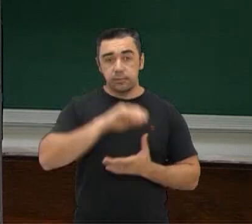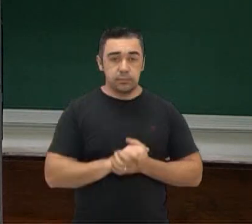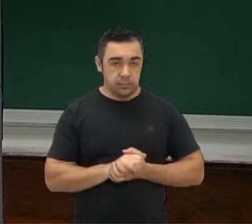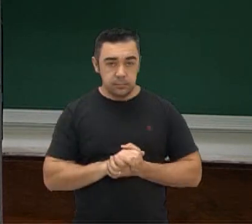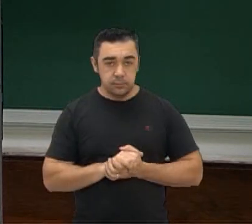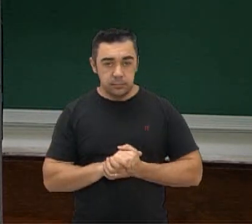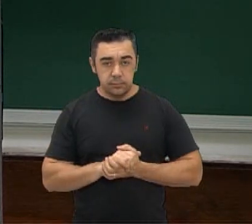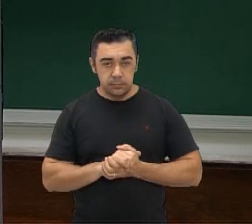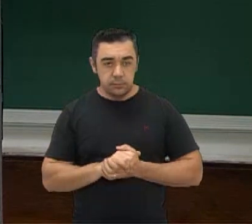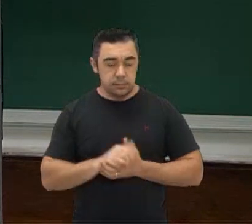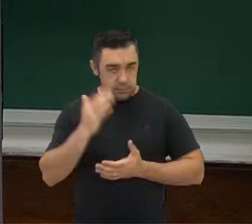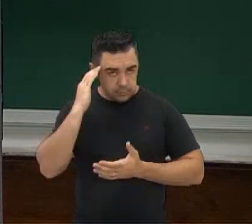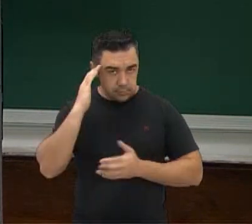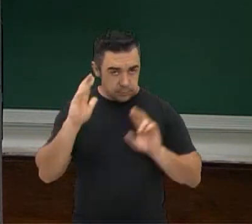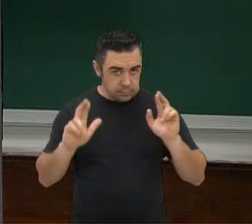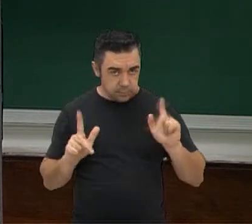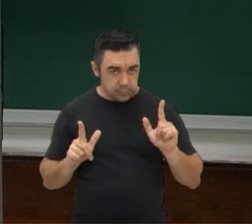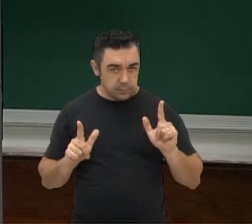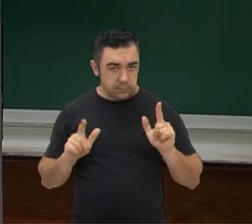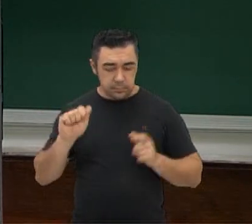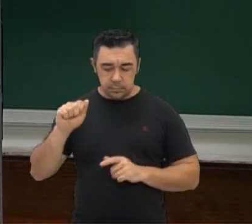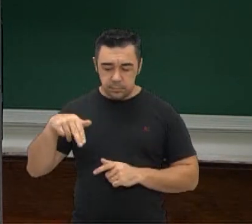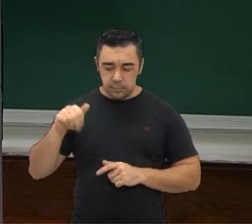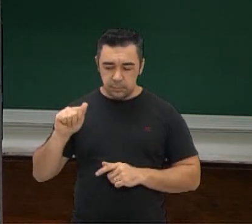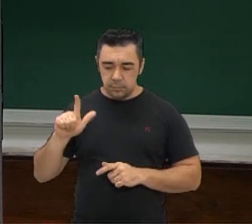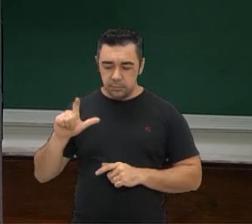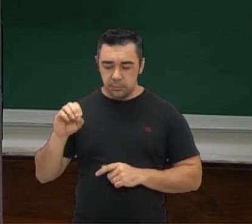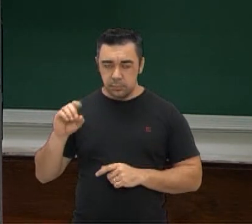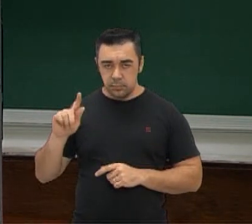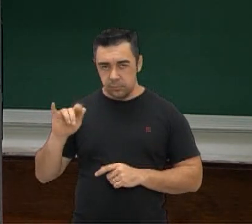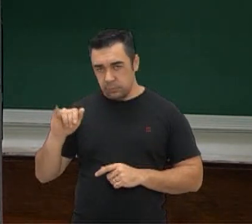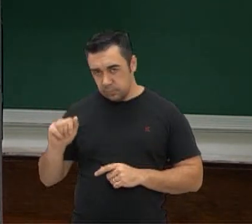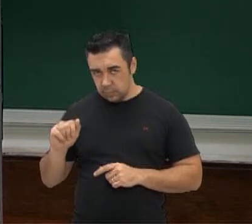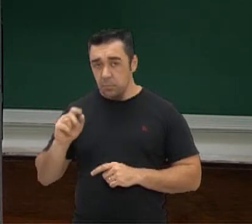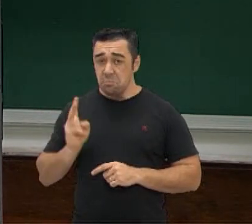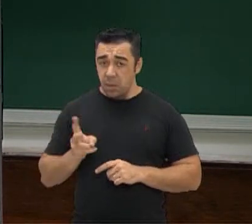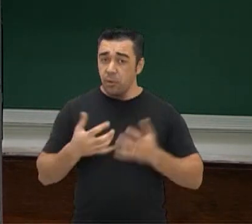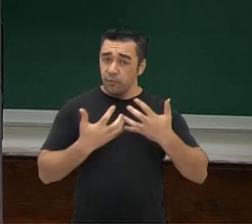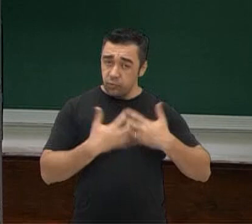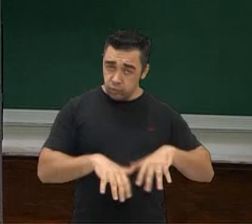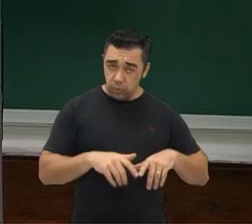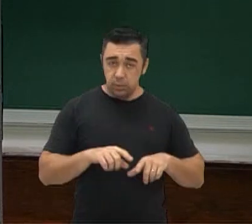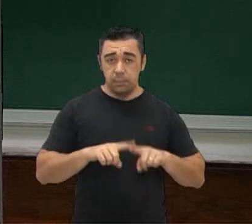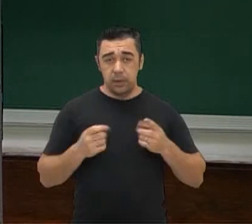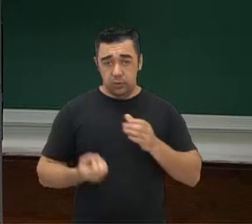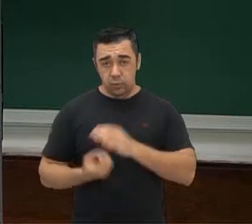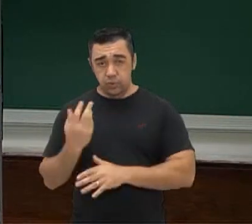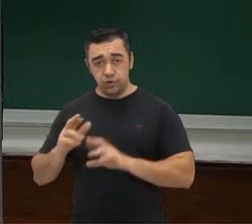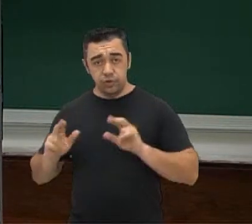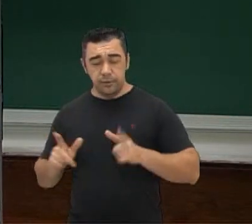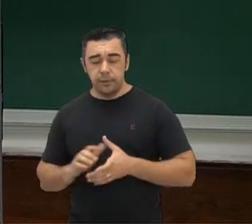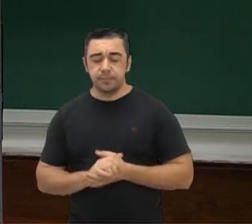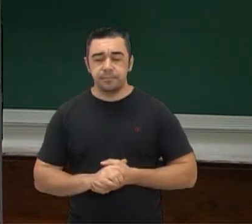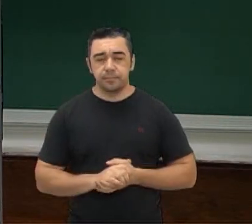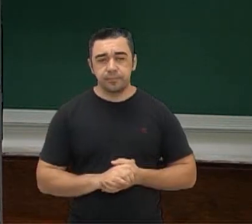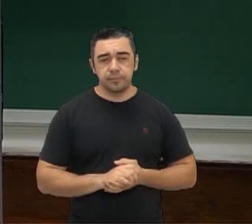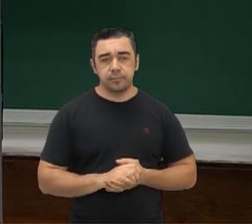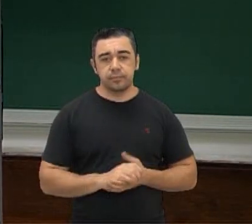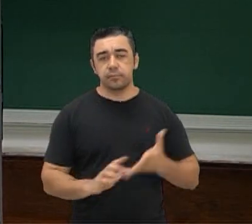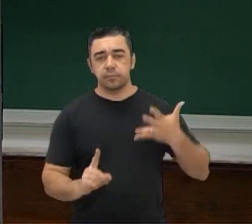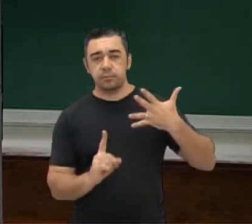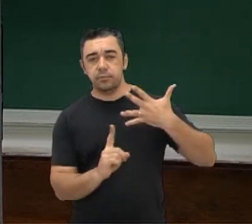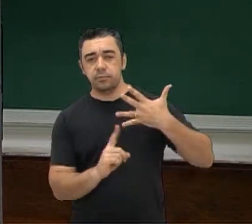a asa do inseto e a do morcego, tá? Então tá ali uma analogia, mesma função, mas origem diferente. O que mais? A gente falou